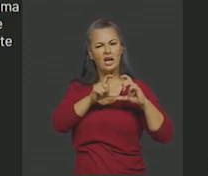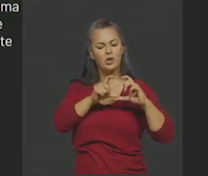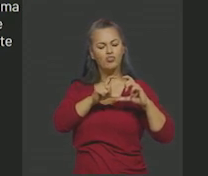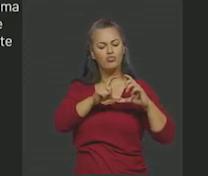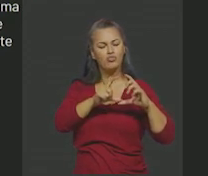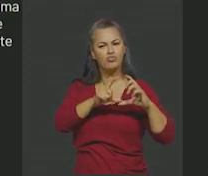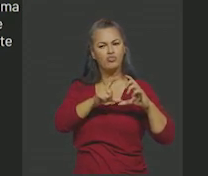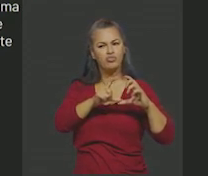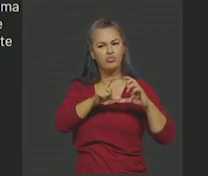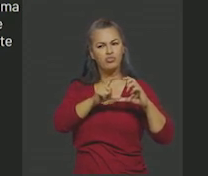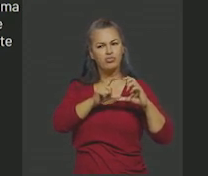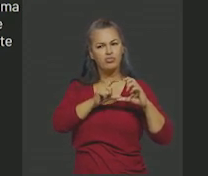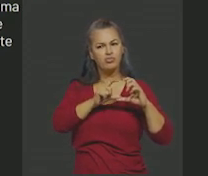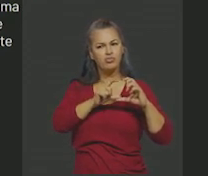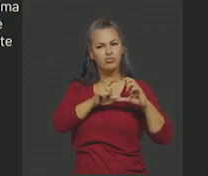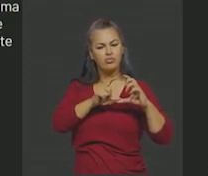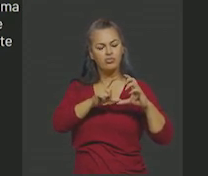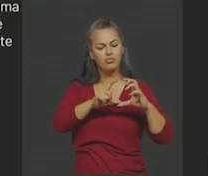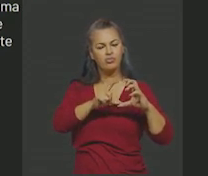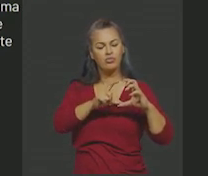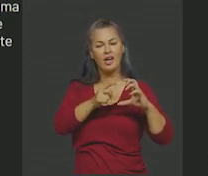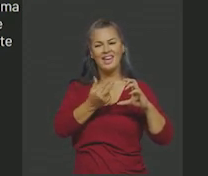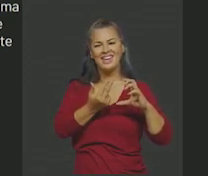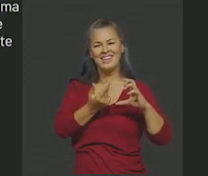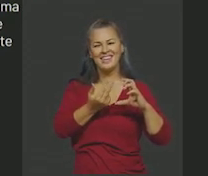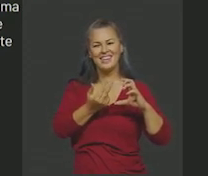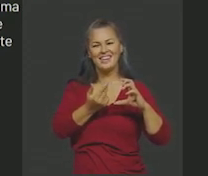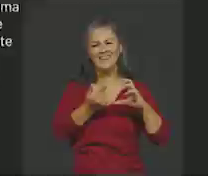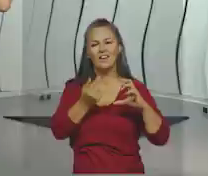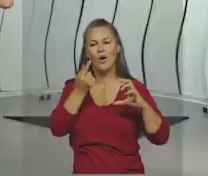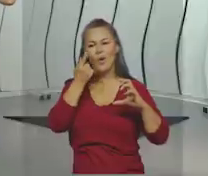da mesma forma que o olho consegue também